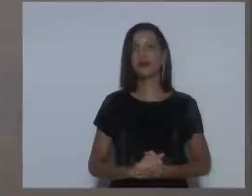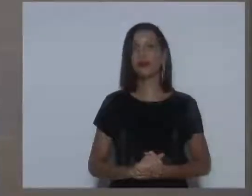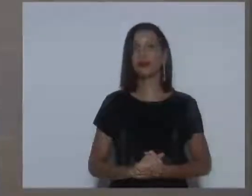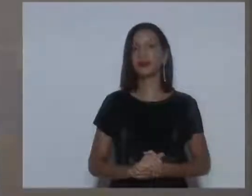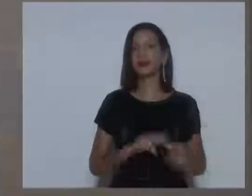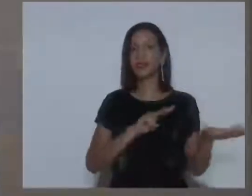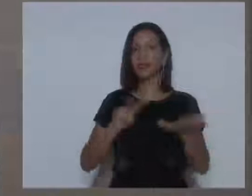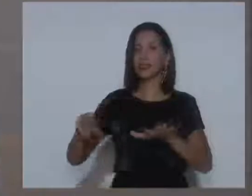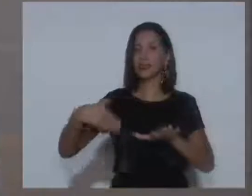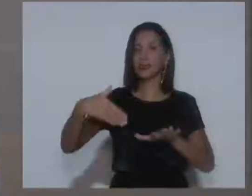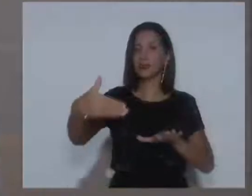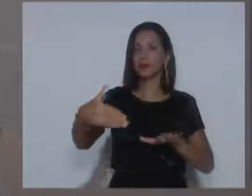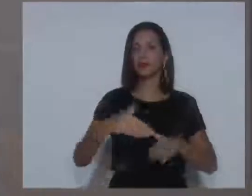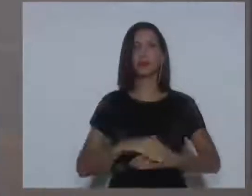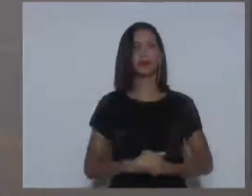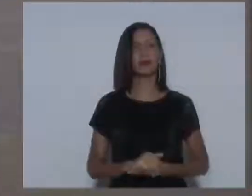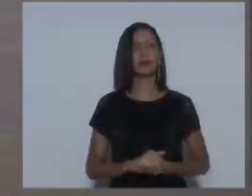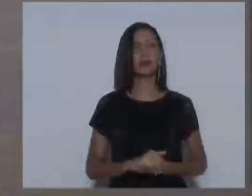próximas semanas.